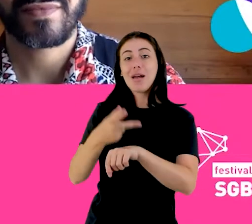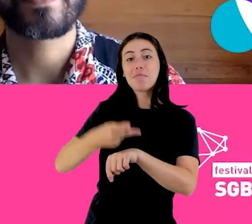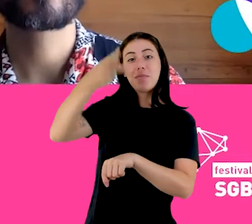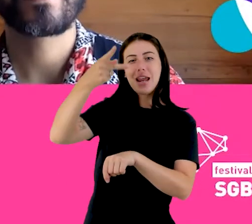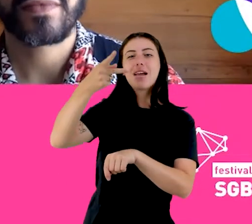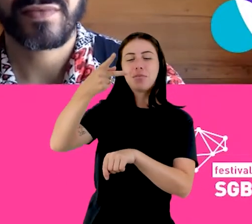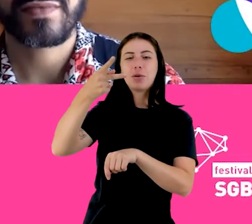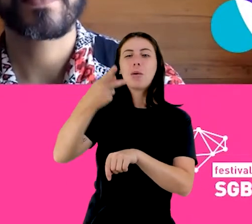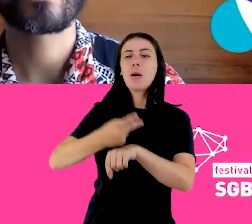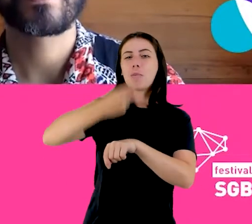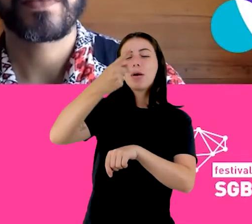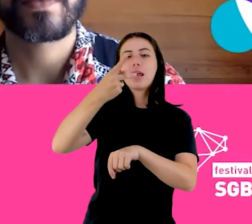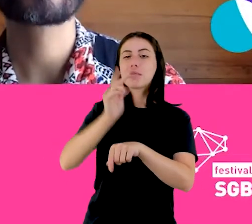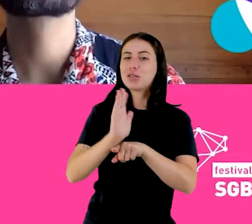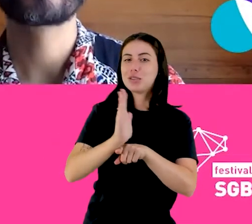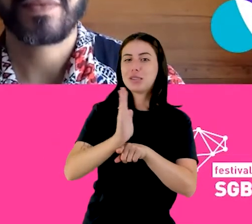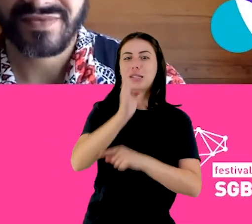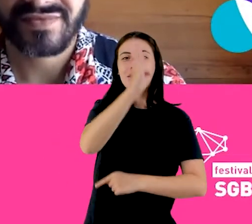pelos críticos, o filme foi premiadíssimo,